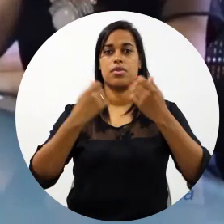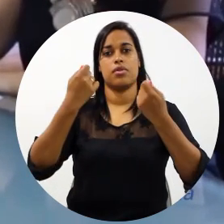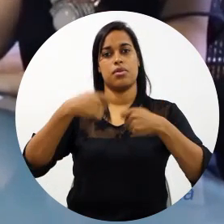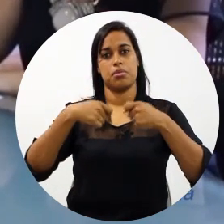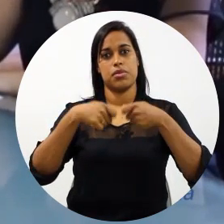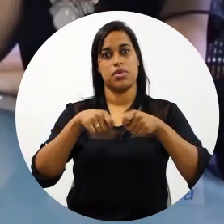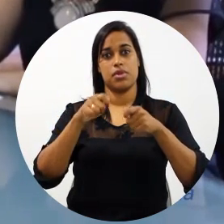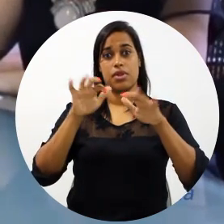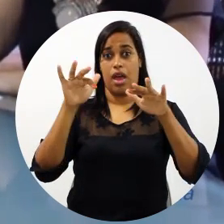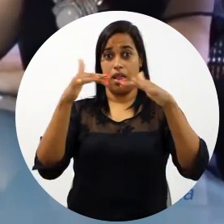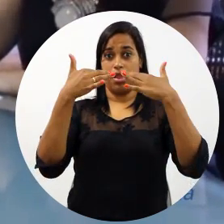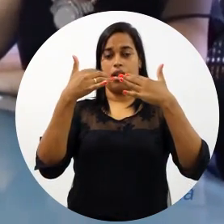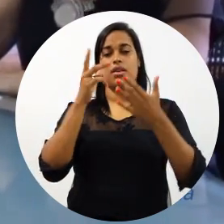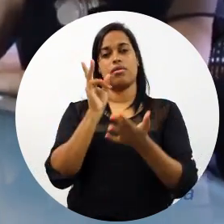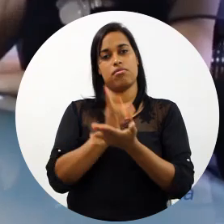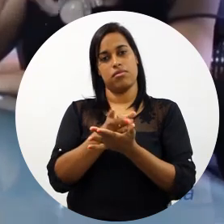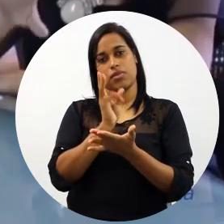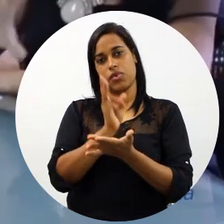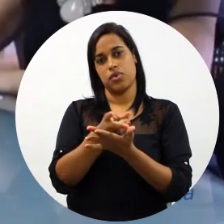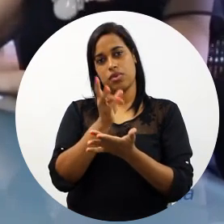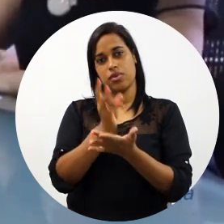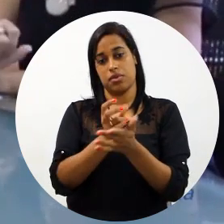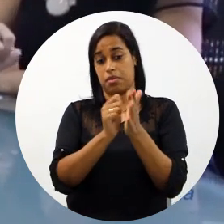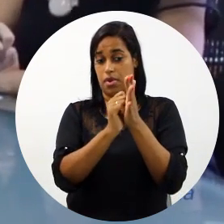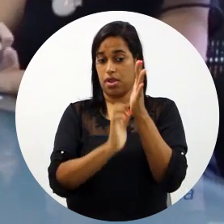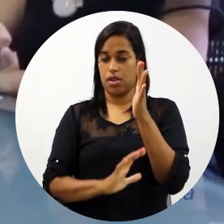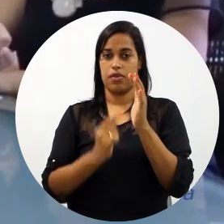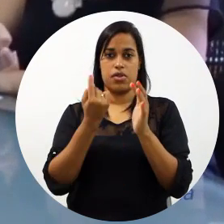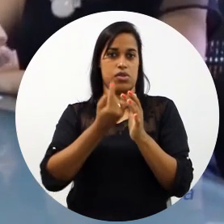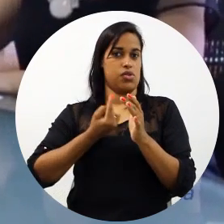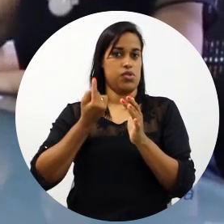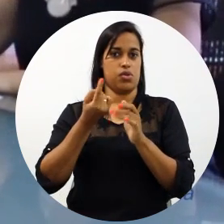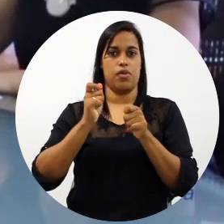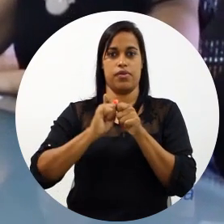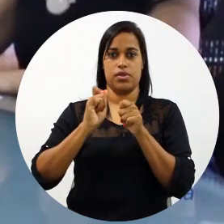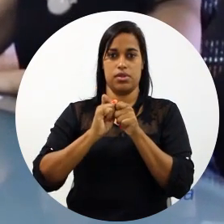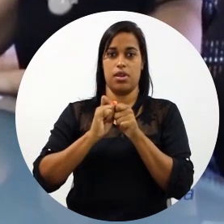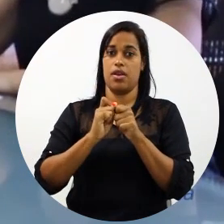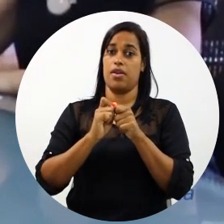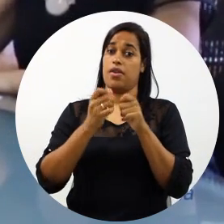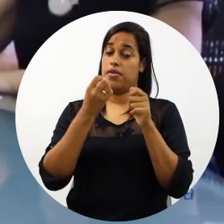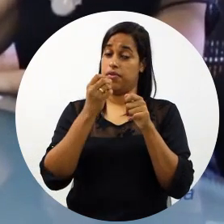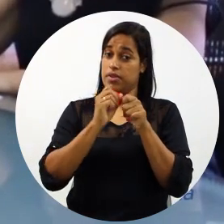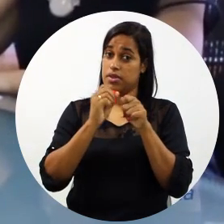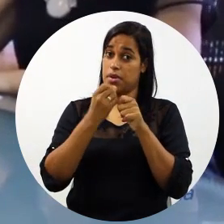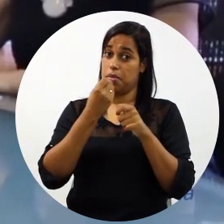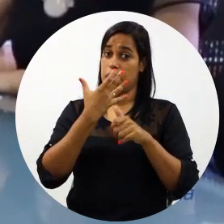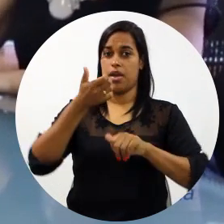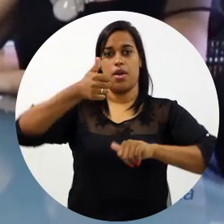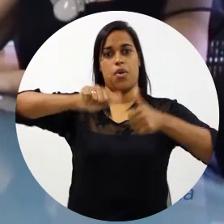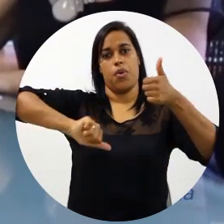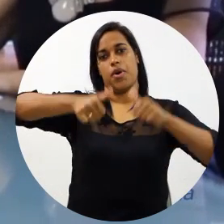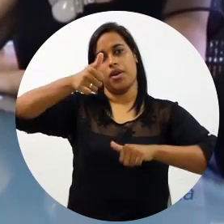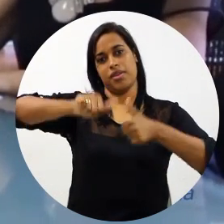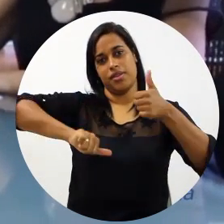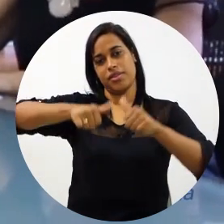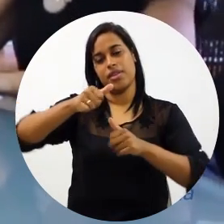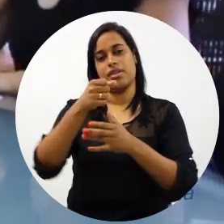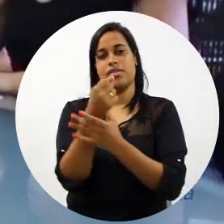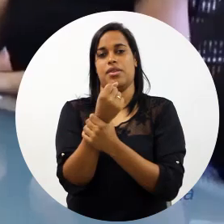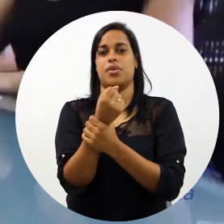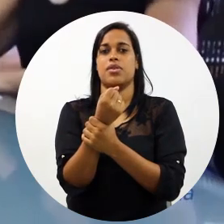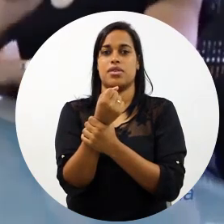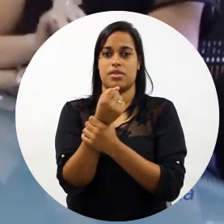esteja antenado e ligado que a atividade dele não é apenas produzir, é produzir bem, que é a qualidade, e produzir com